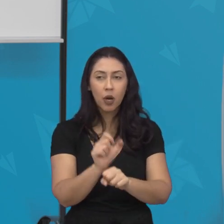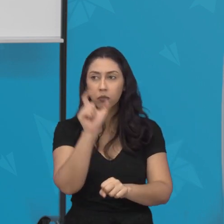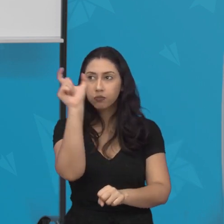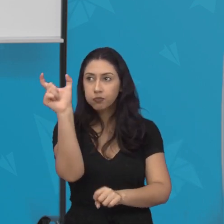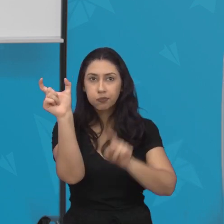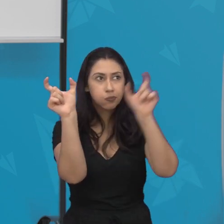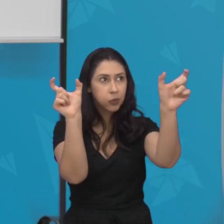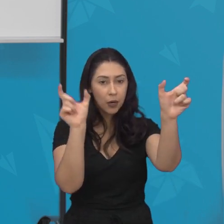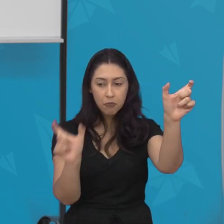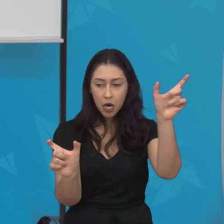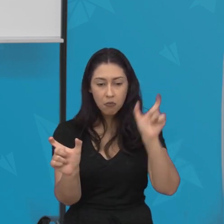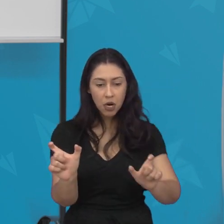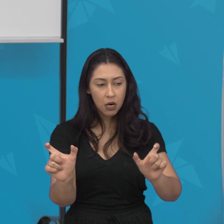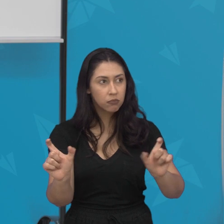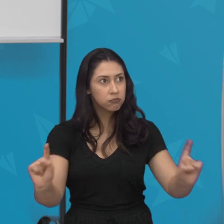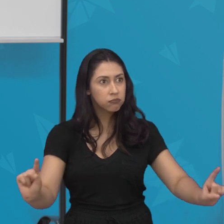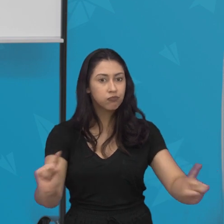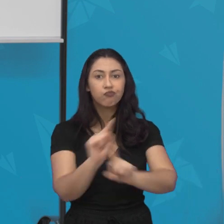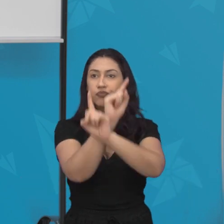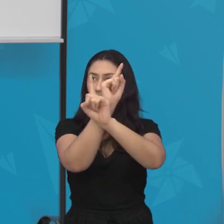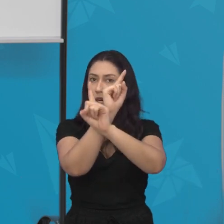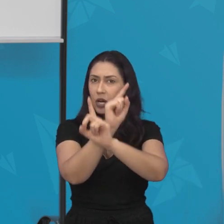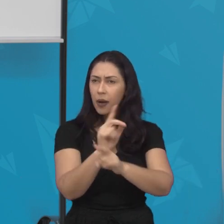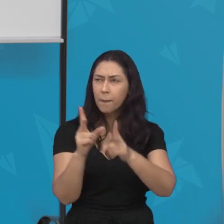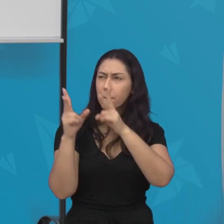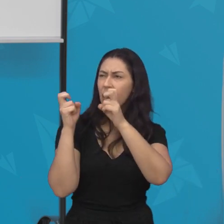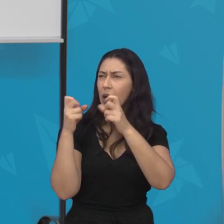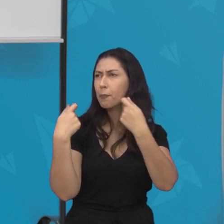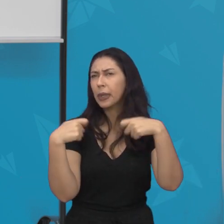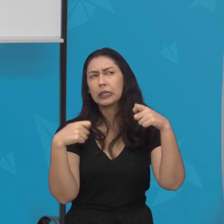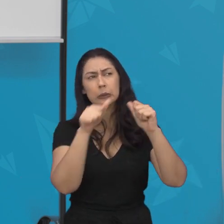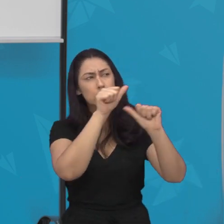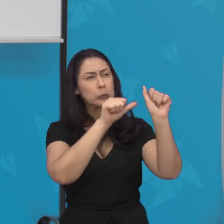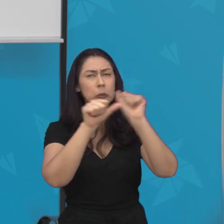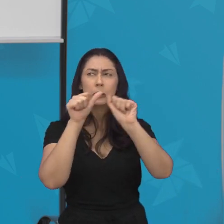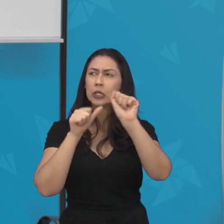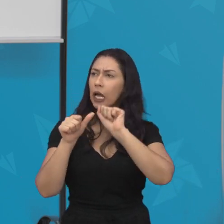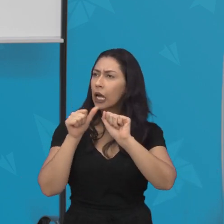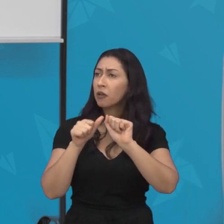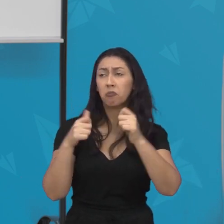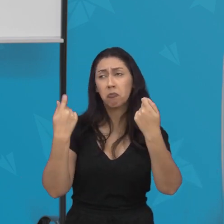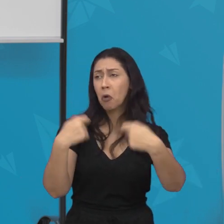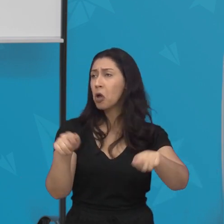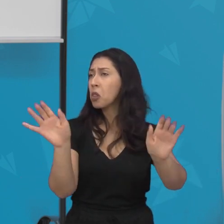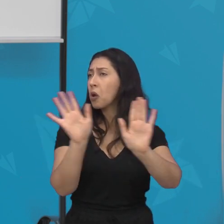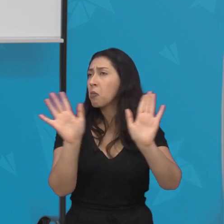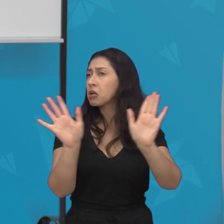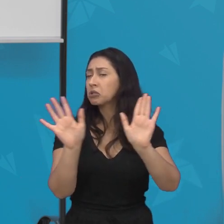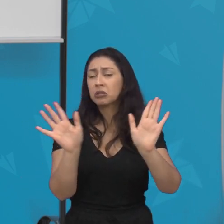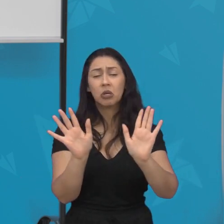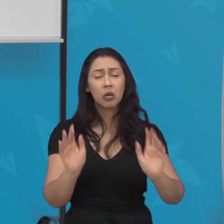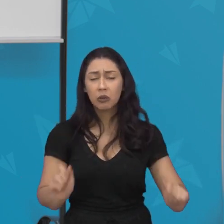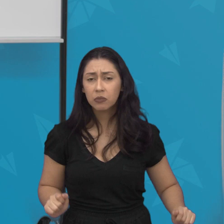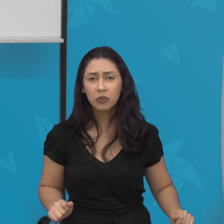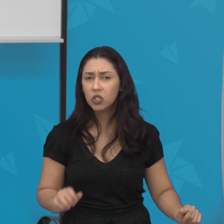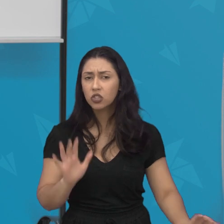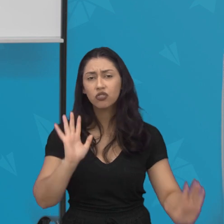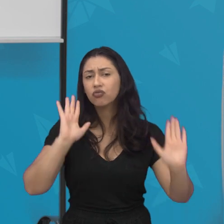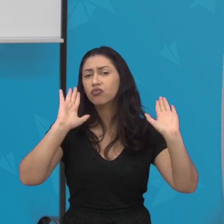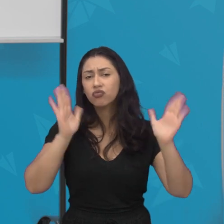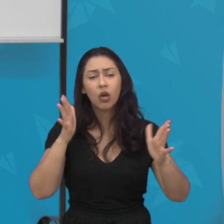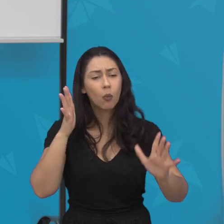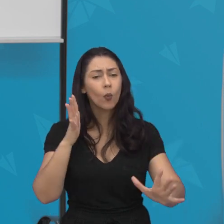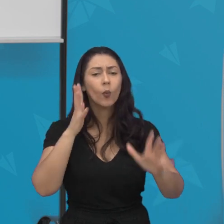faz a nossa monta regrinha de 3, vê se precisava adaptar alguma casa decimal, alguma coisa assim, para facilitar o desenvolvimento do exercício. Nesse caso não